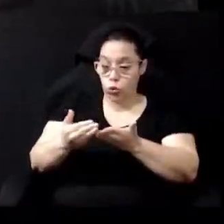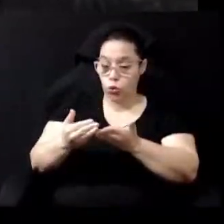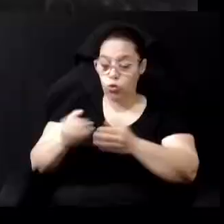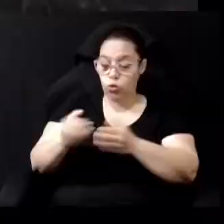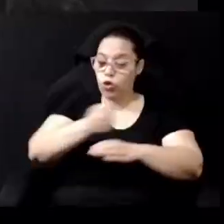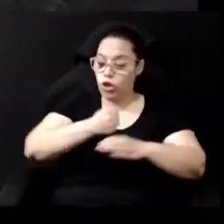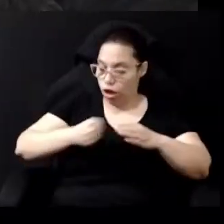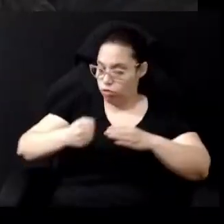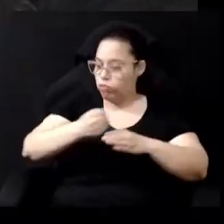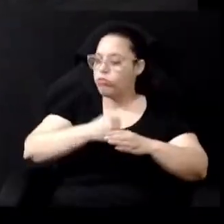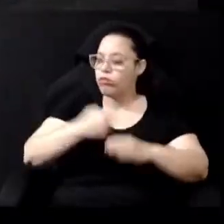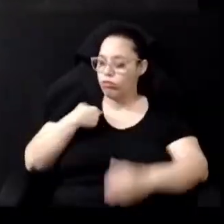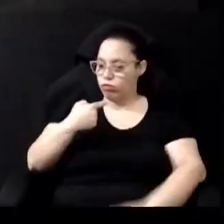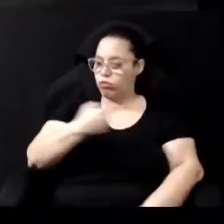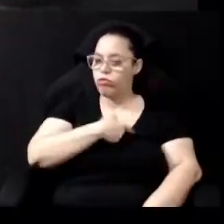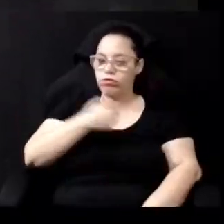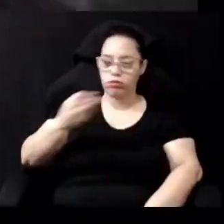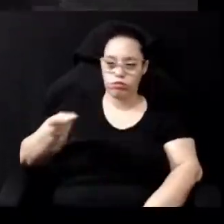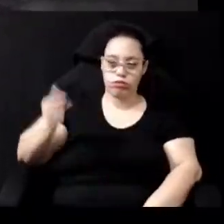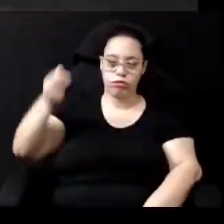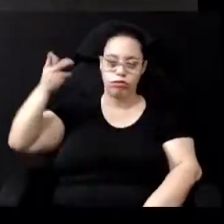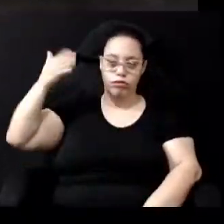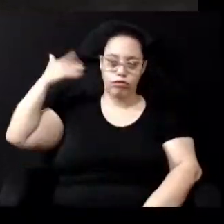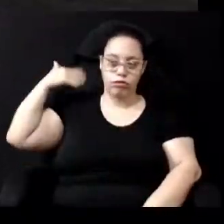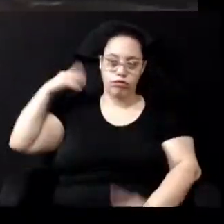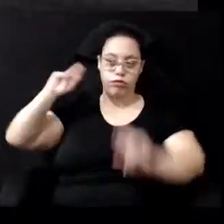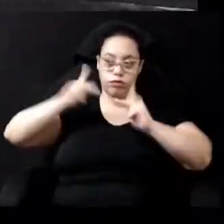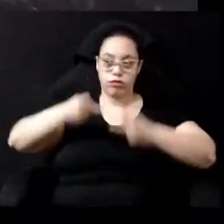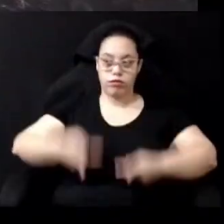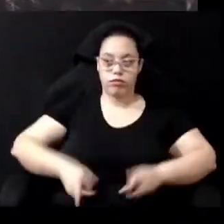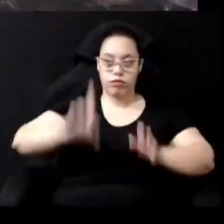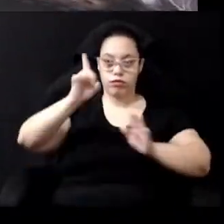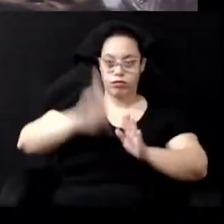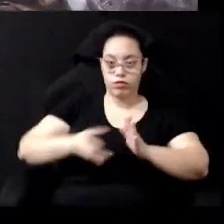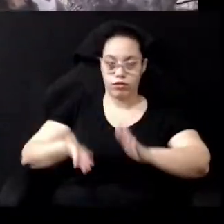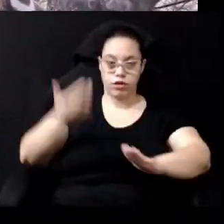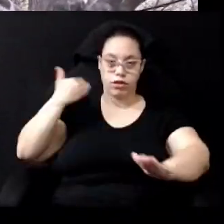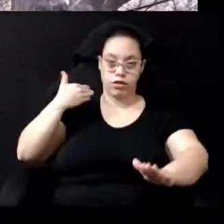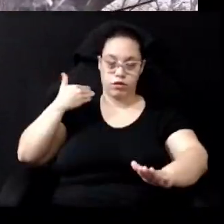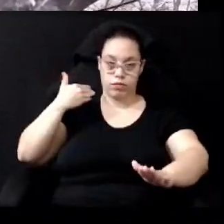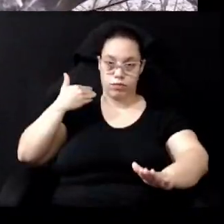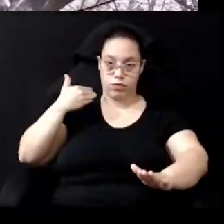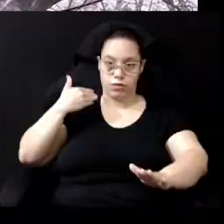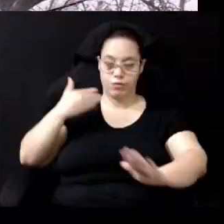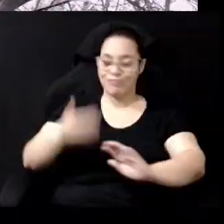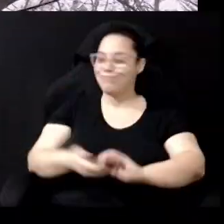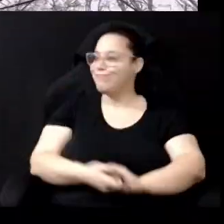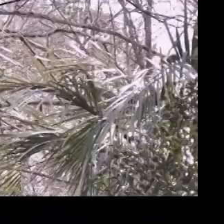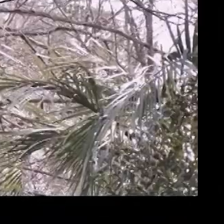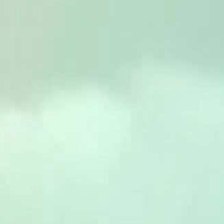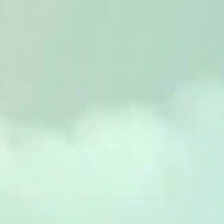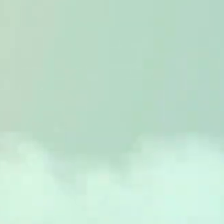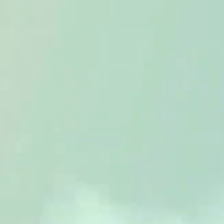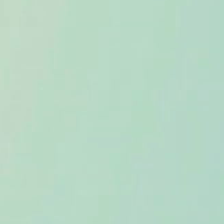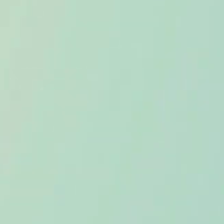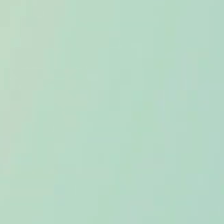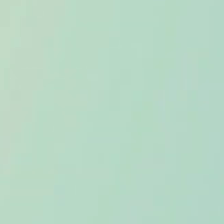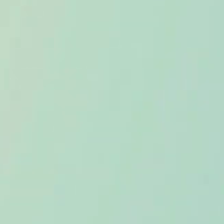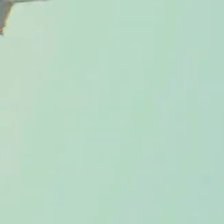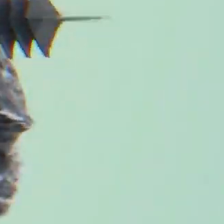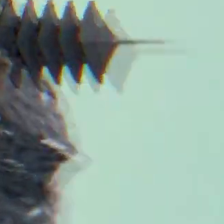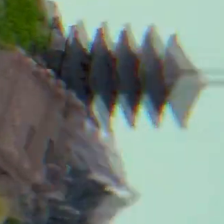dar o grande salto culinário que os nossos ancestrais humanos diretos deram no passado remoto.